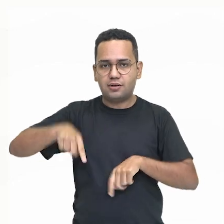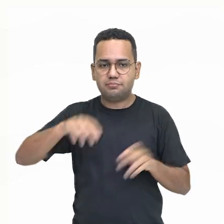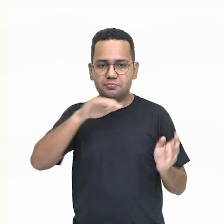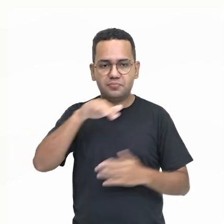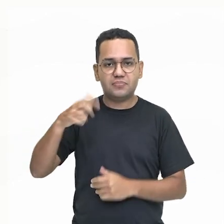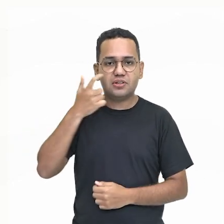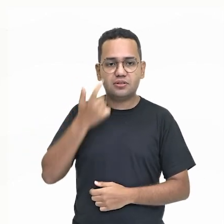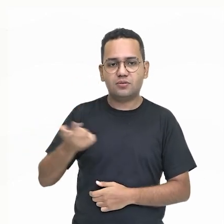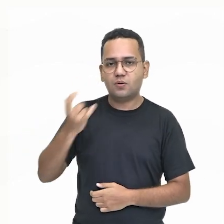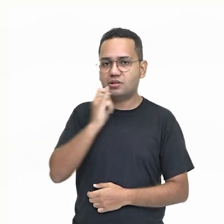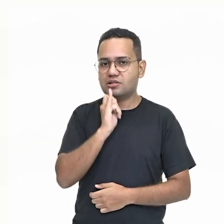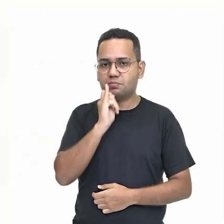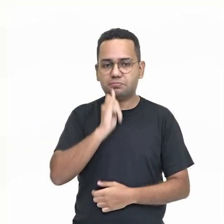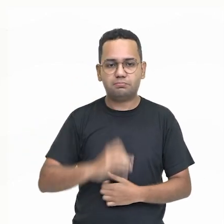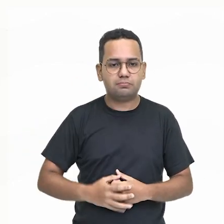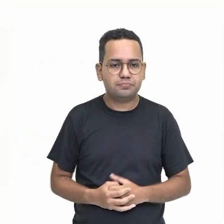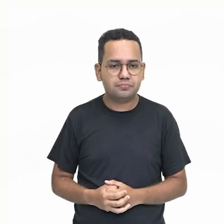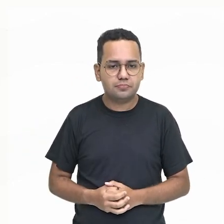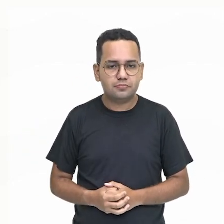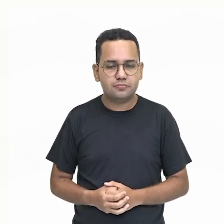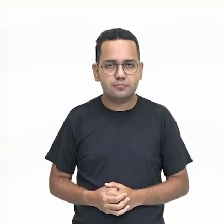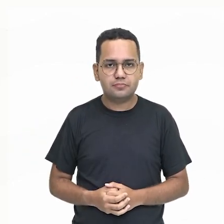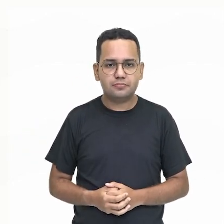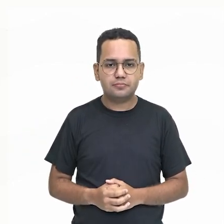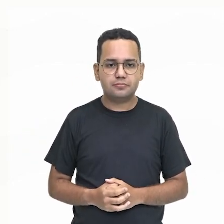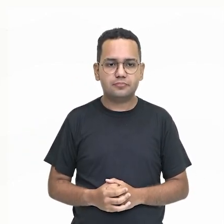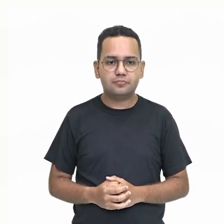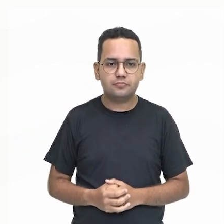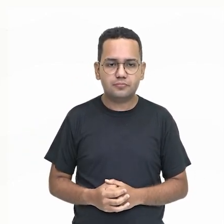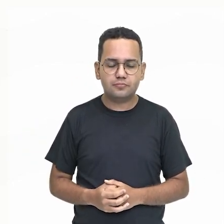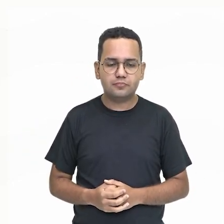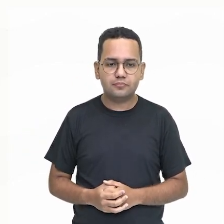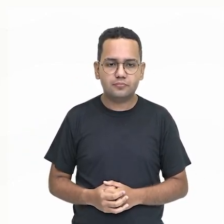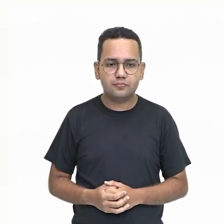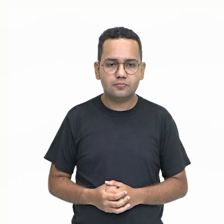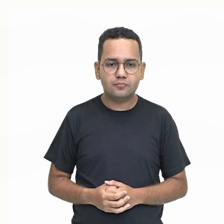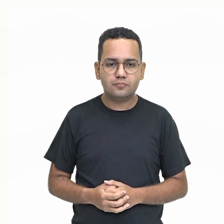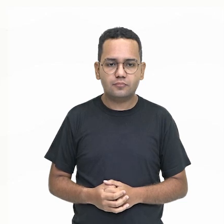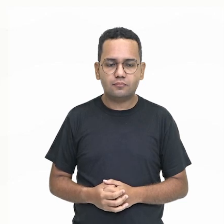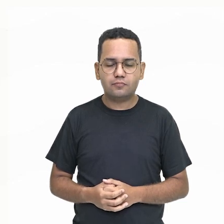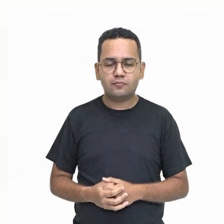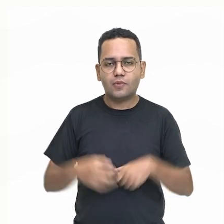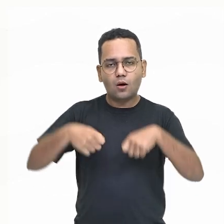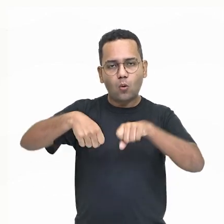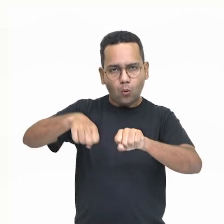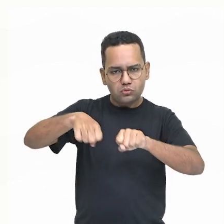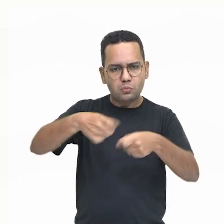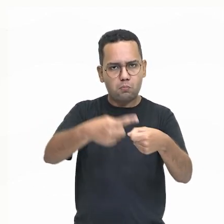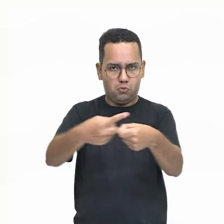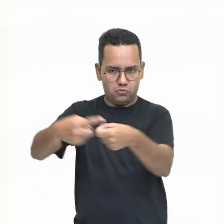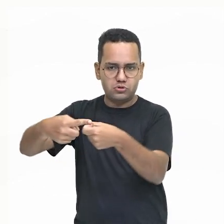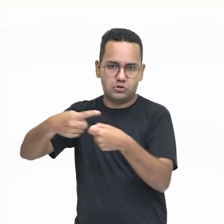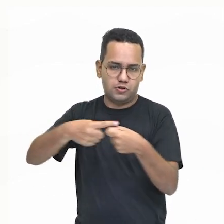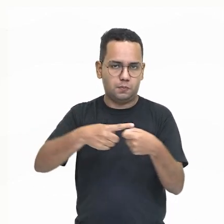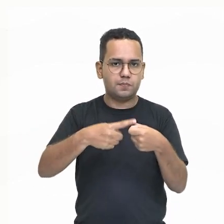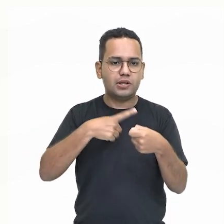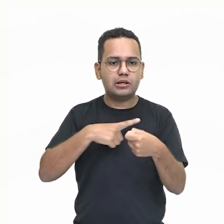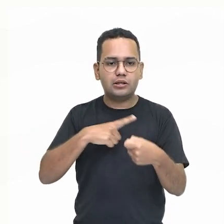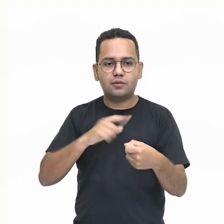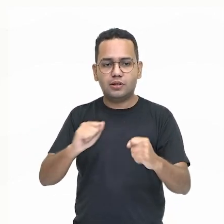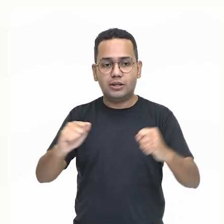exemplo né para calcular a velocidade média um ônibus intermunicipal sai da cidade de